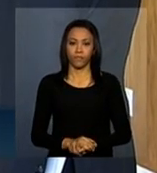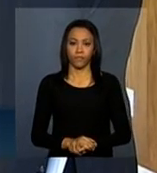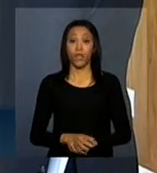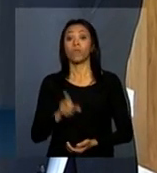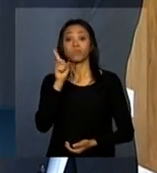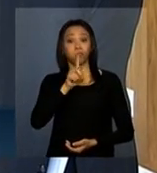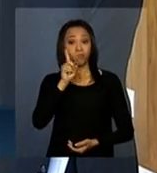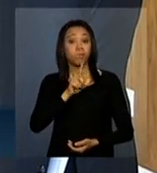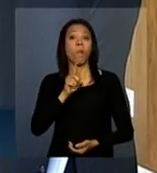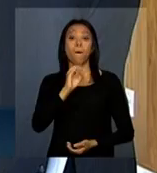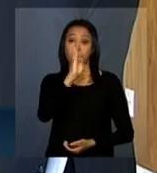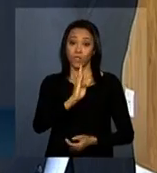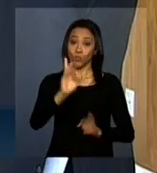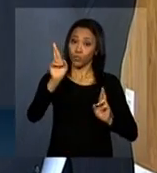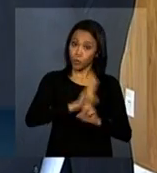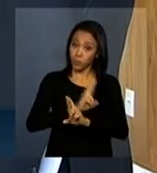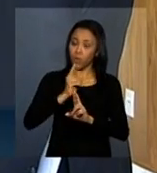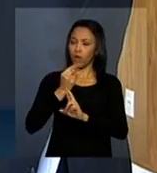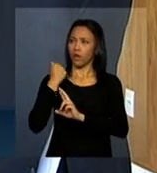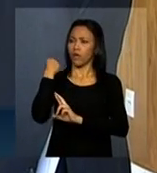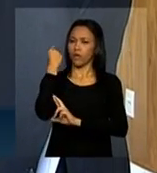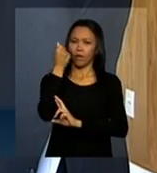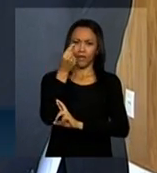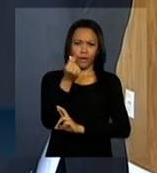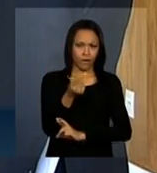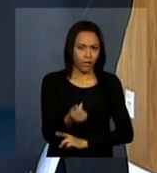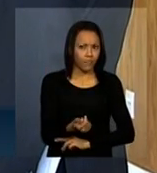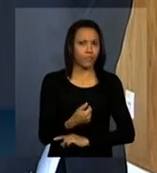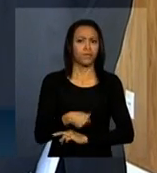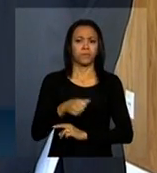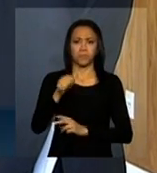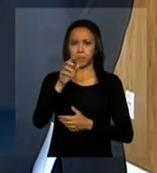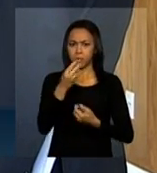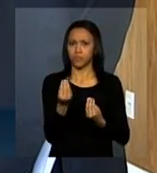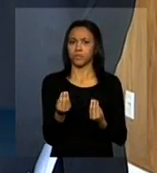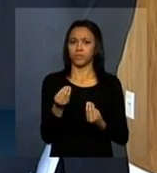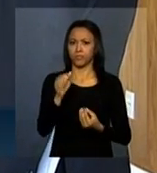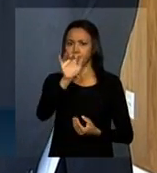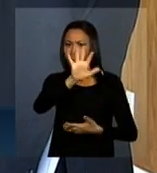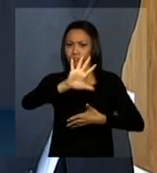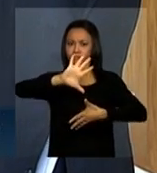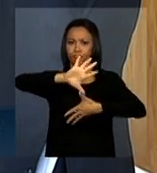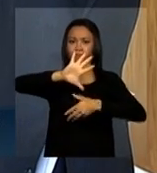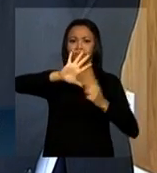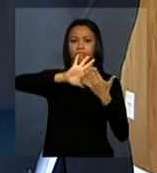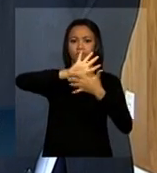Estados Unidos e Brasil têm uma das mais antigas relações do continente americano.